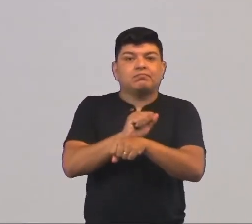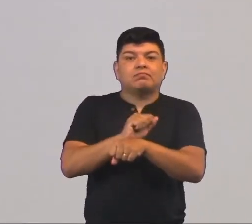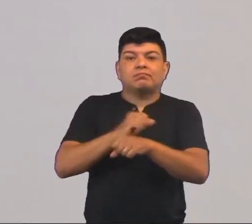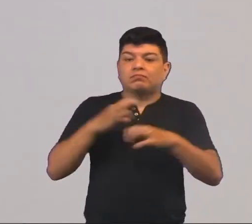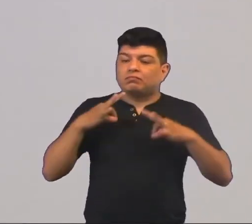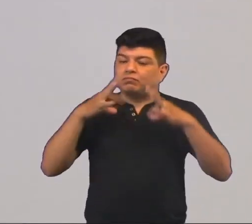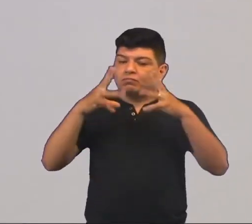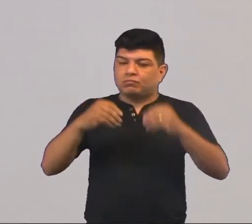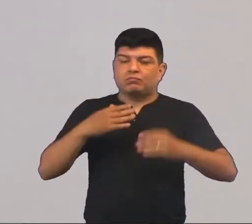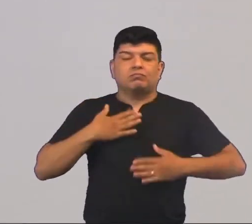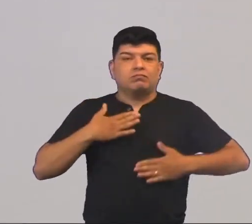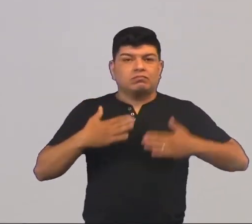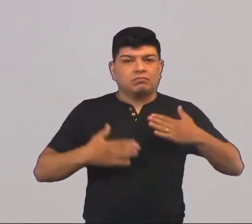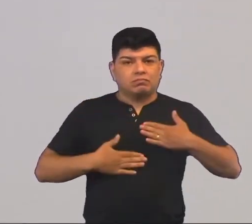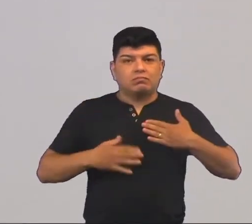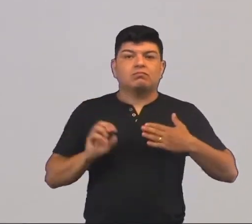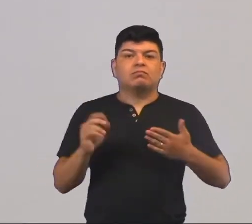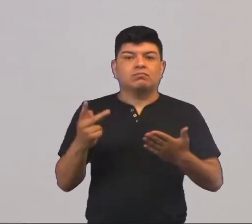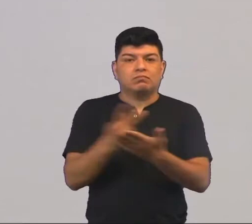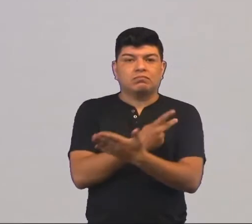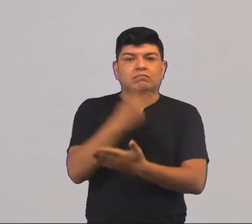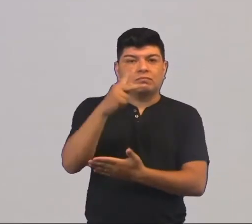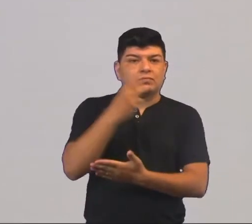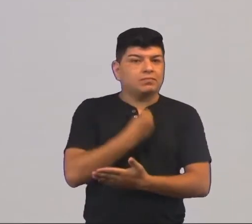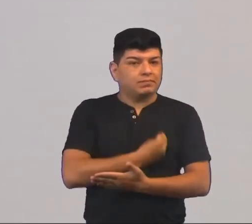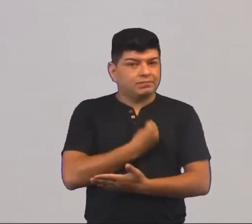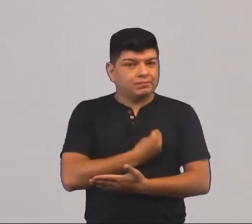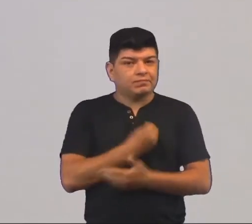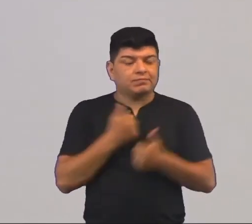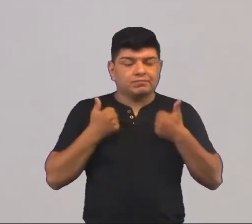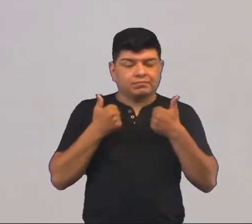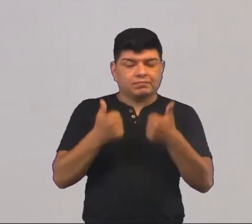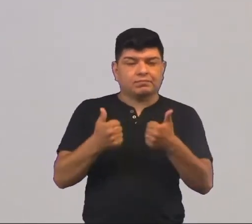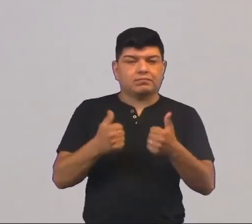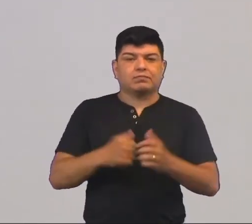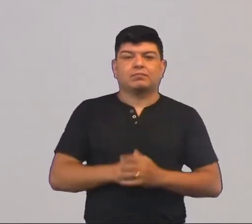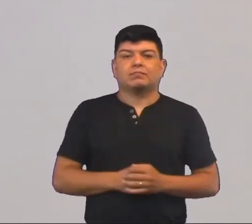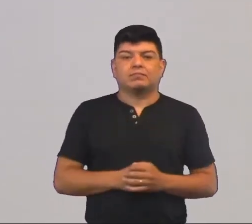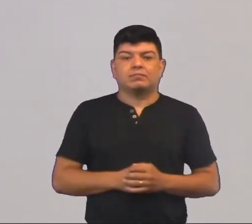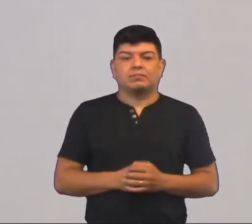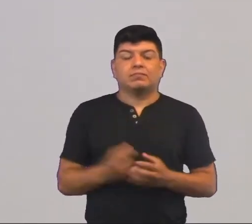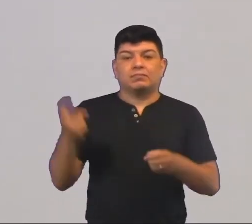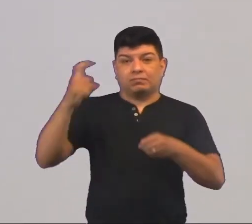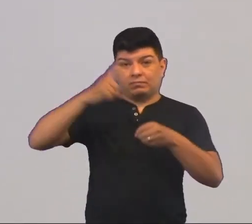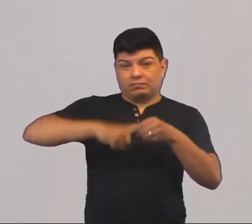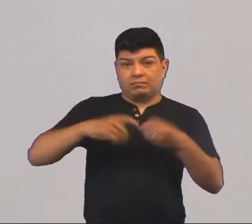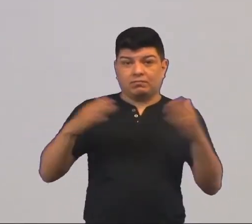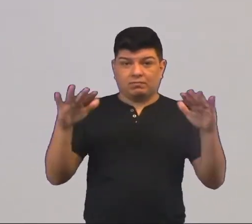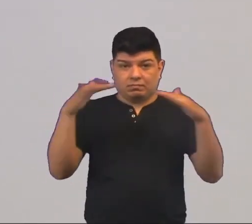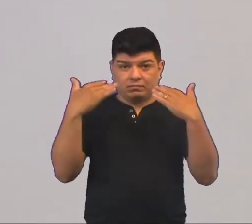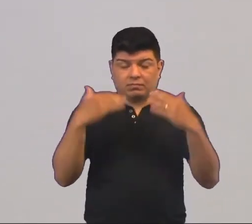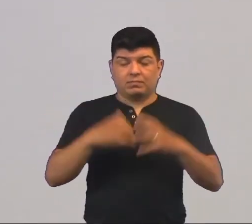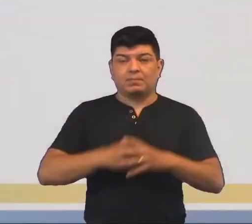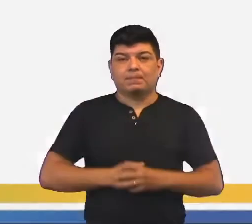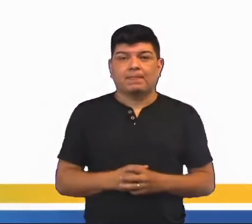amadurecimento total do seu corpo para as coisas acontecerem na sua vida, certinho? Voltando aqui,